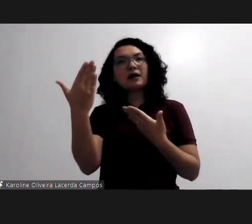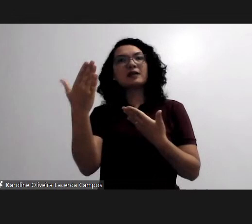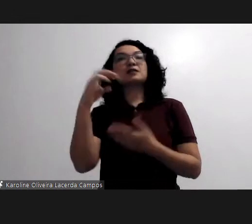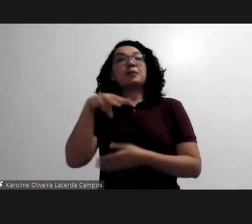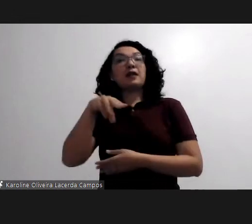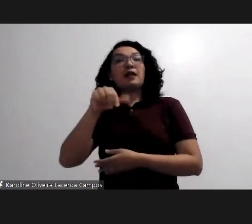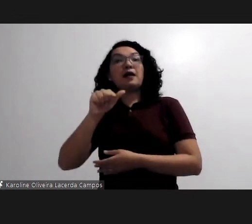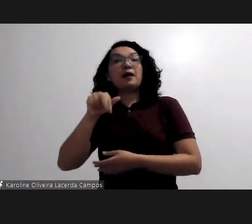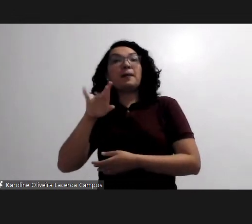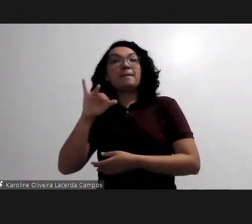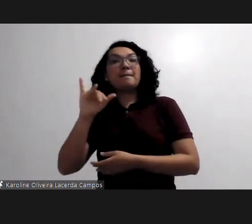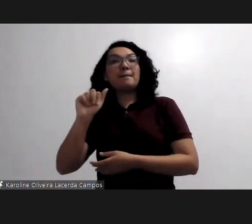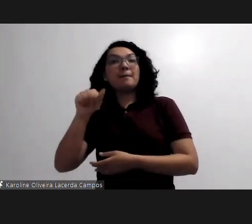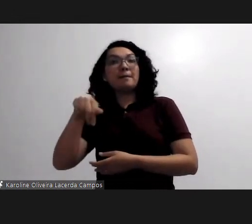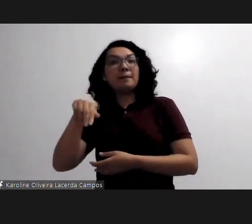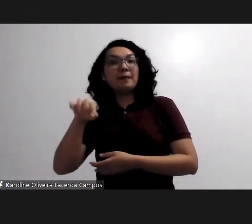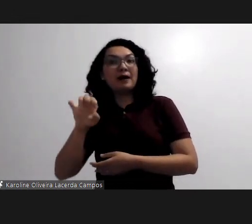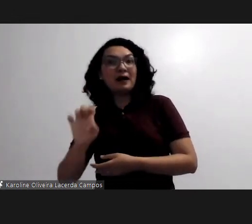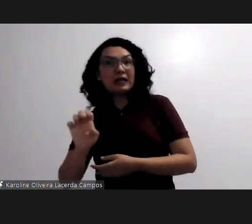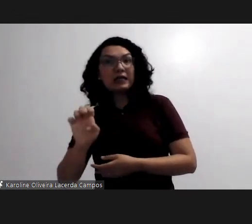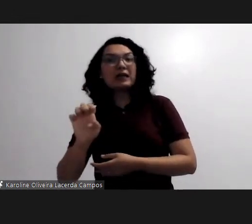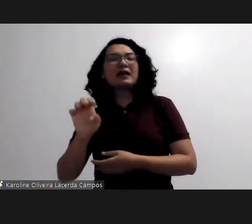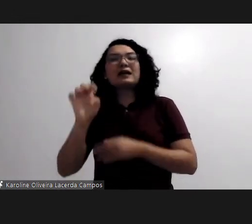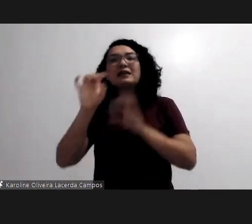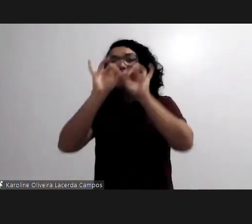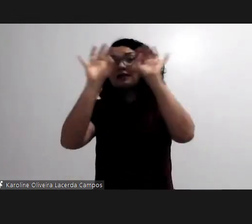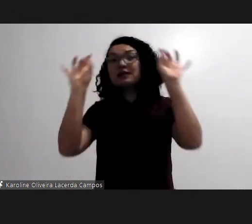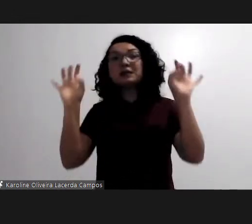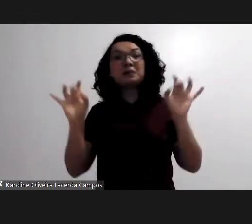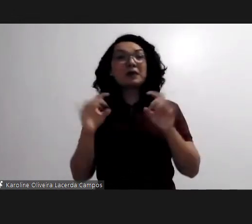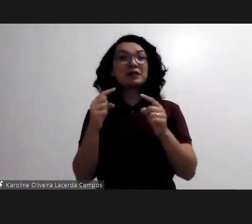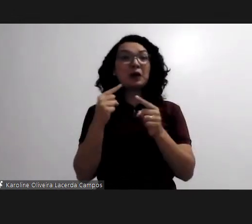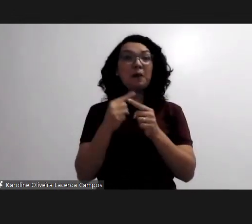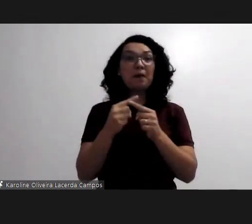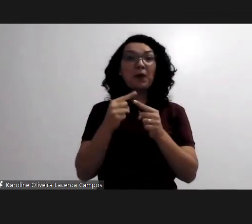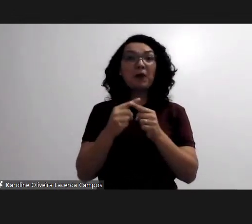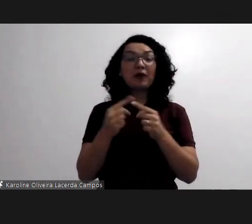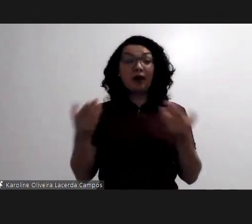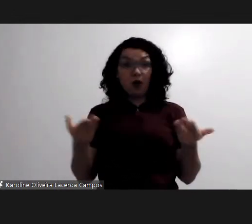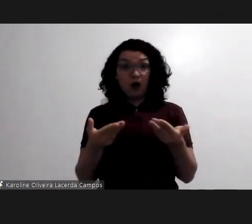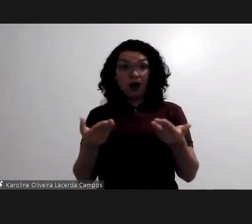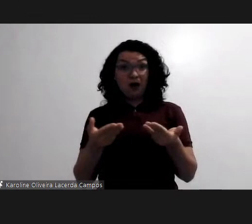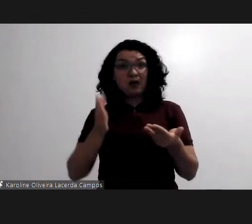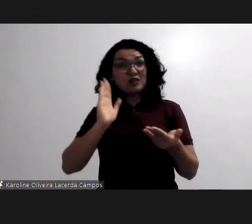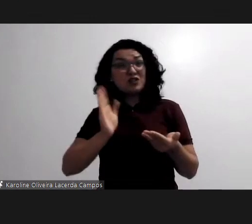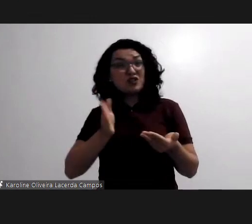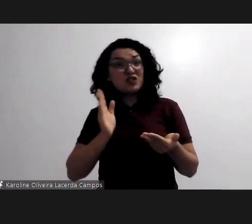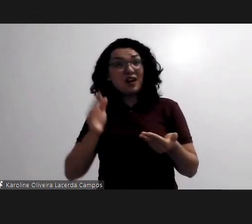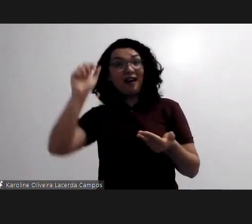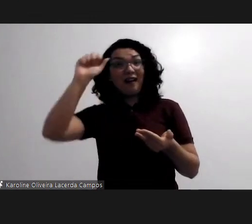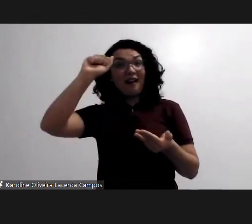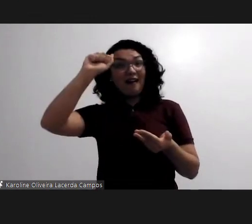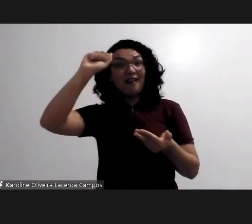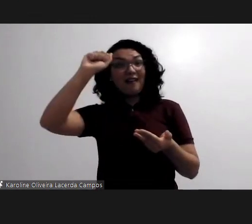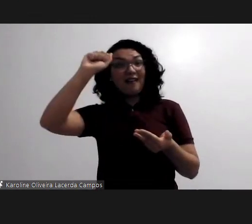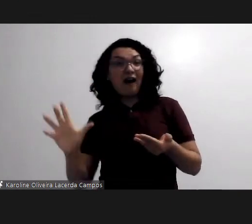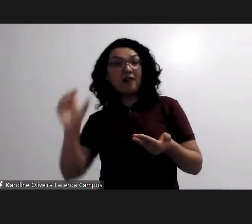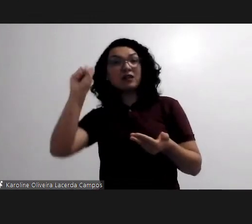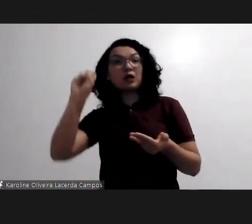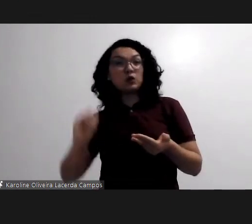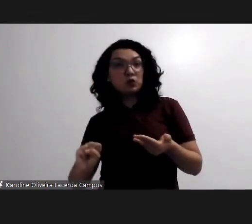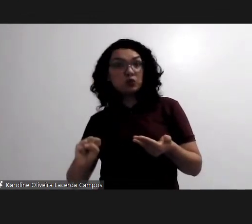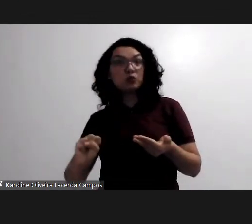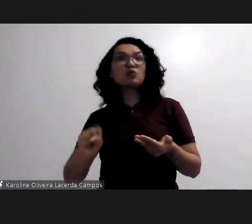uma palestra no meio da noite, já que na África do Sul agora é meia-noite e pouco. Essa sessão